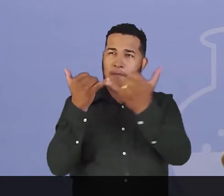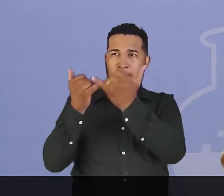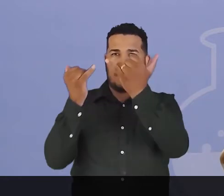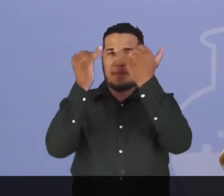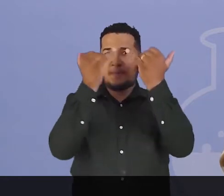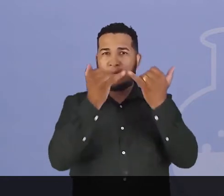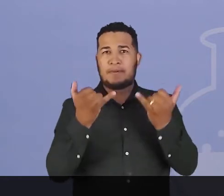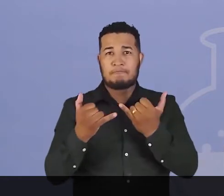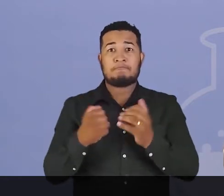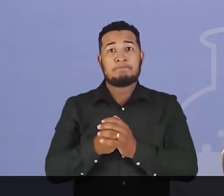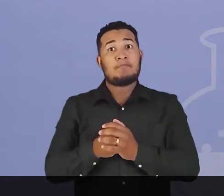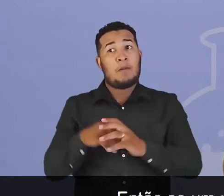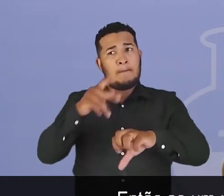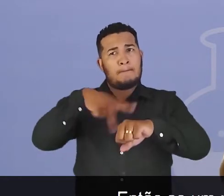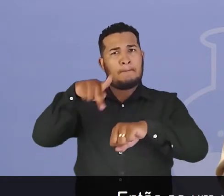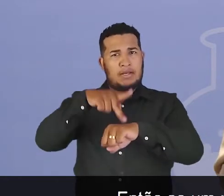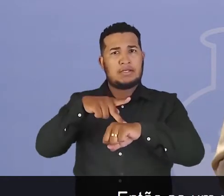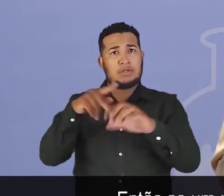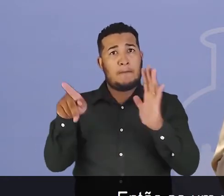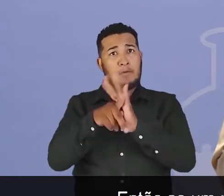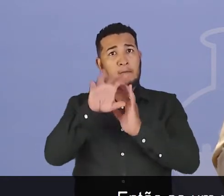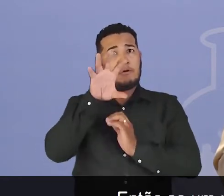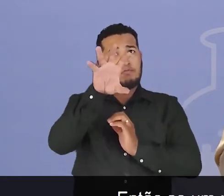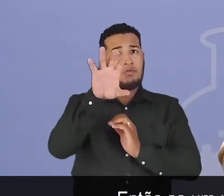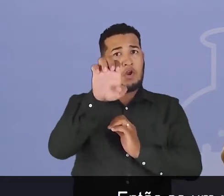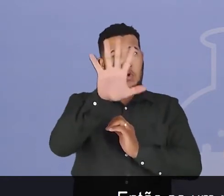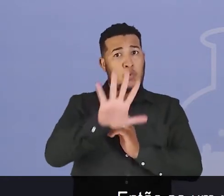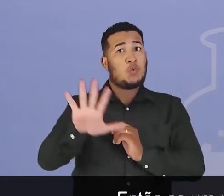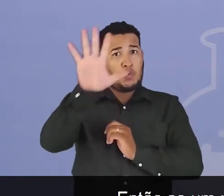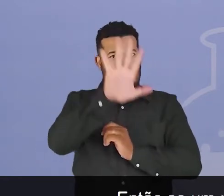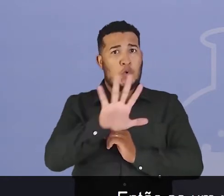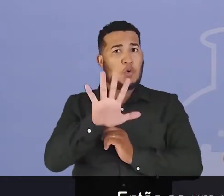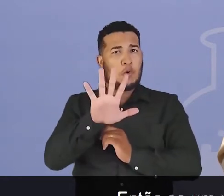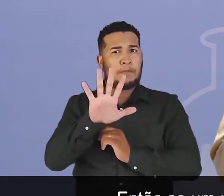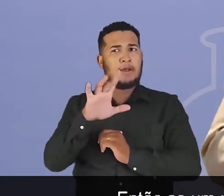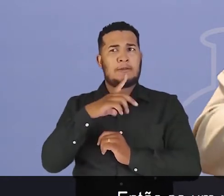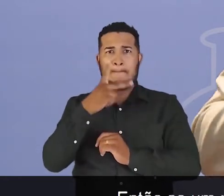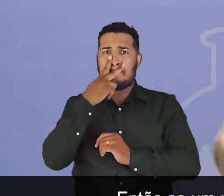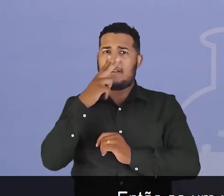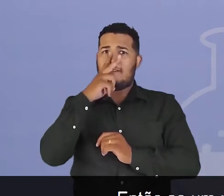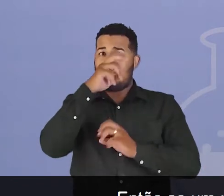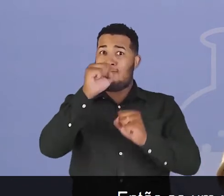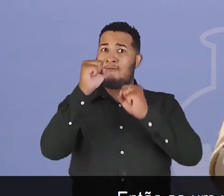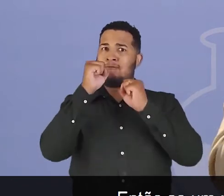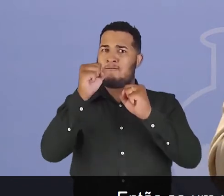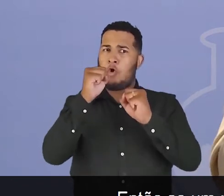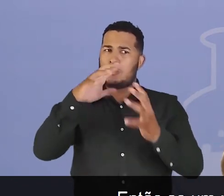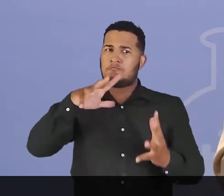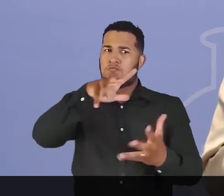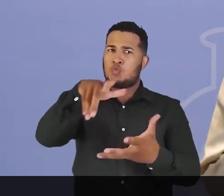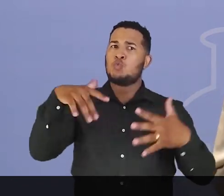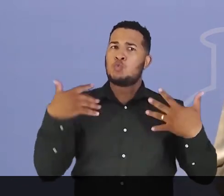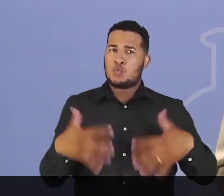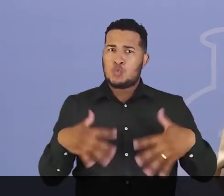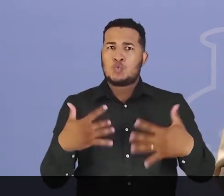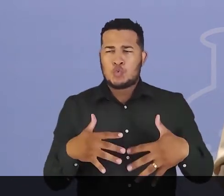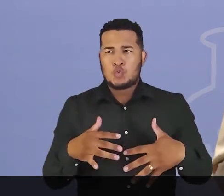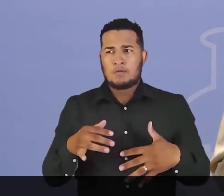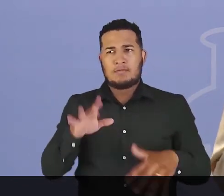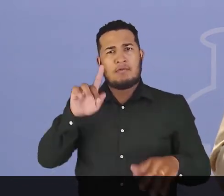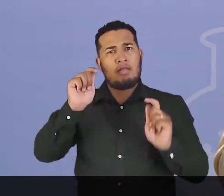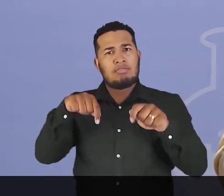mesmas características. Então, se um país que pertence à União Europeia, um dos blocos econômicos mais fortes do